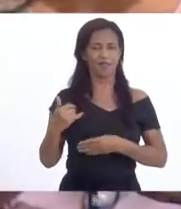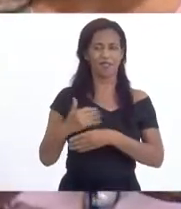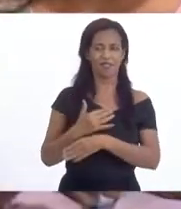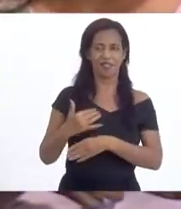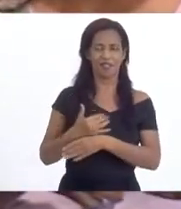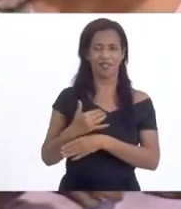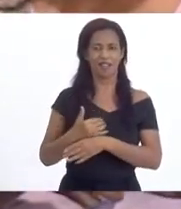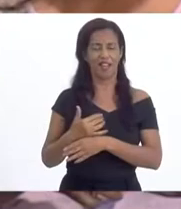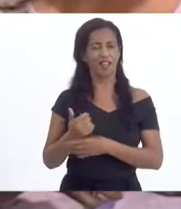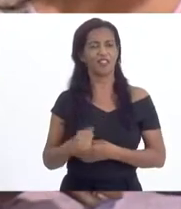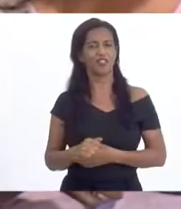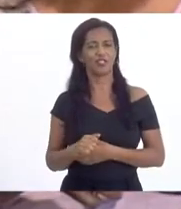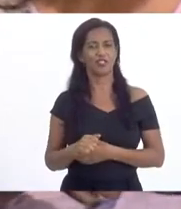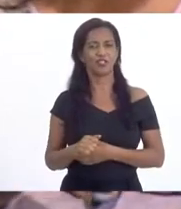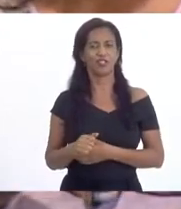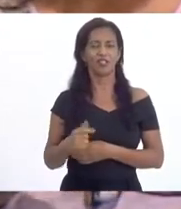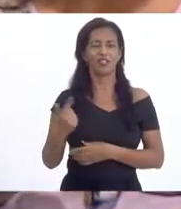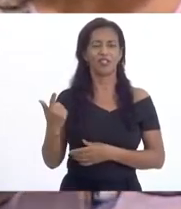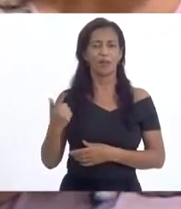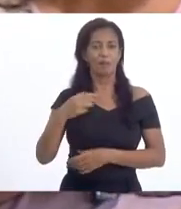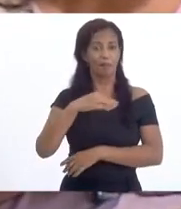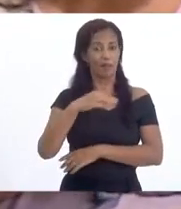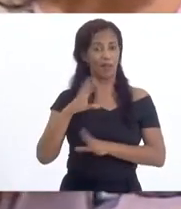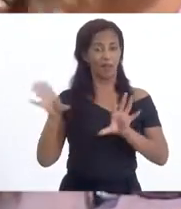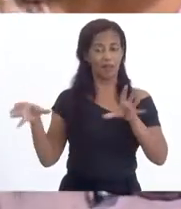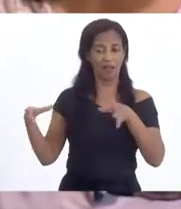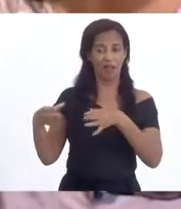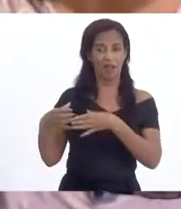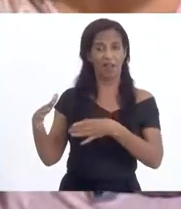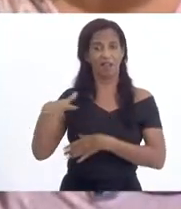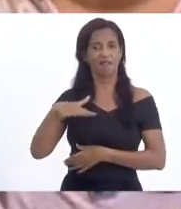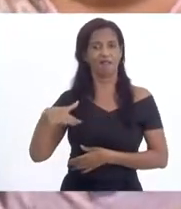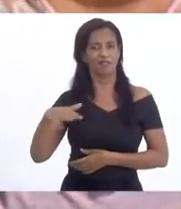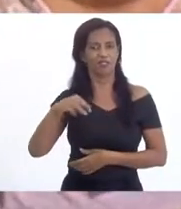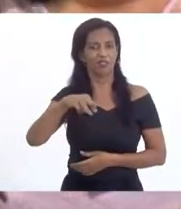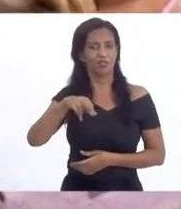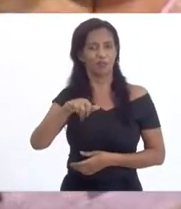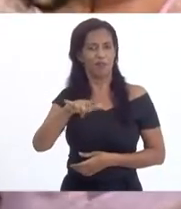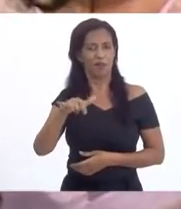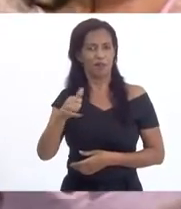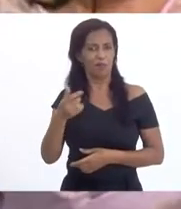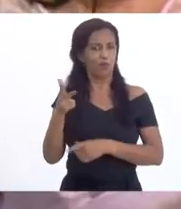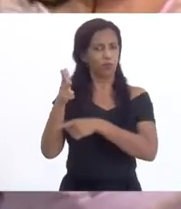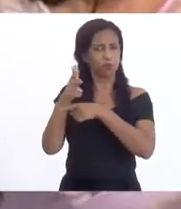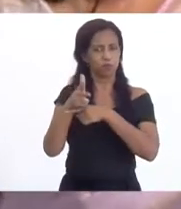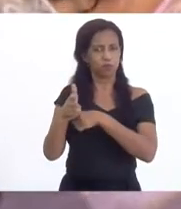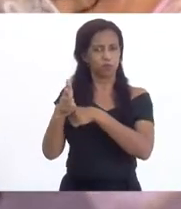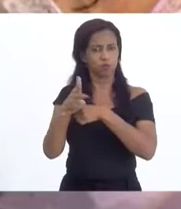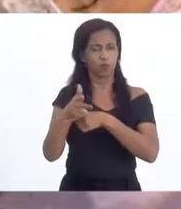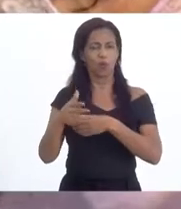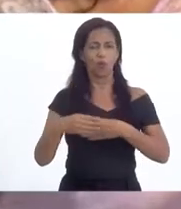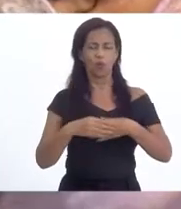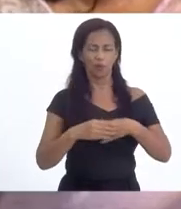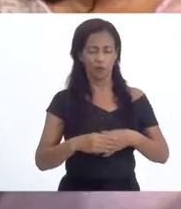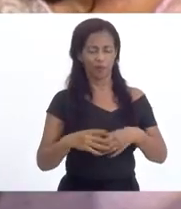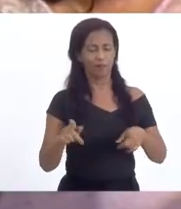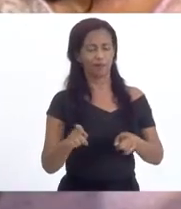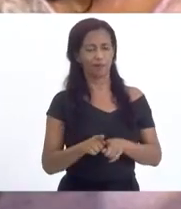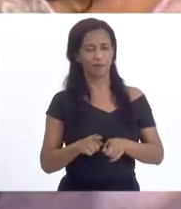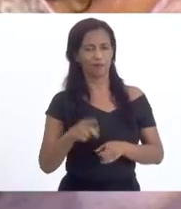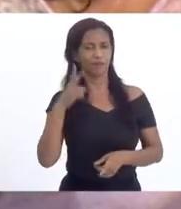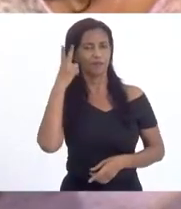que transmite para os macabuenses e para a região esse evento. Cumprimentar também